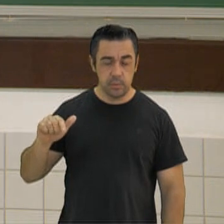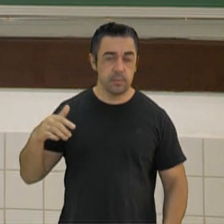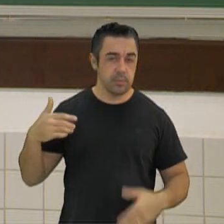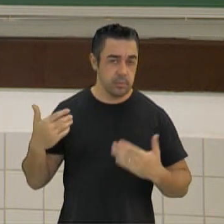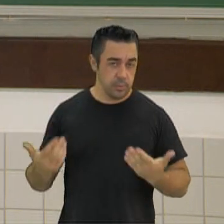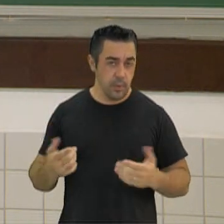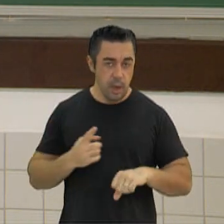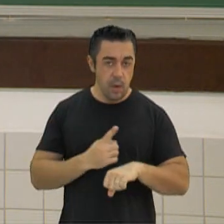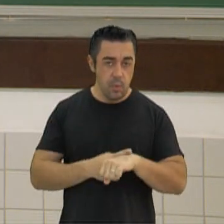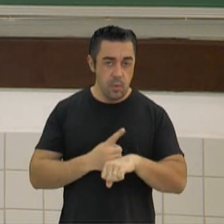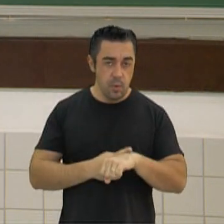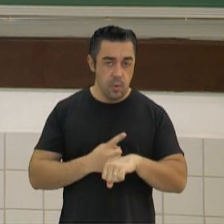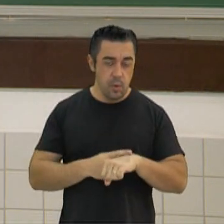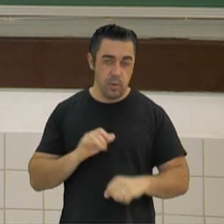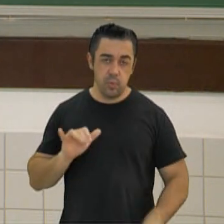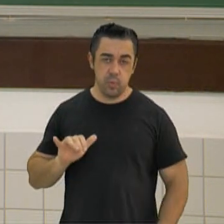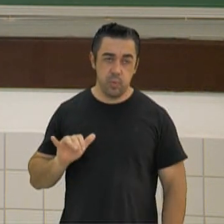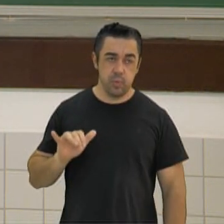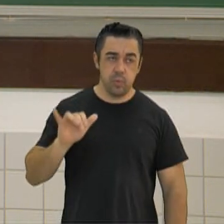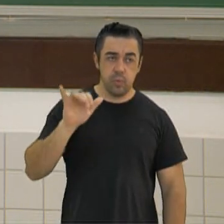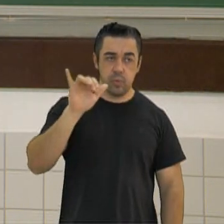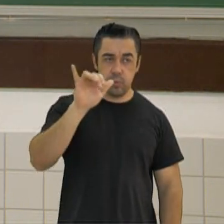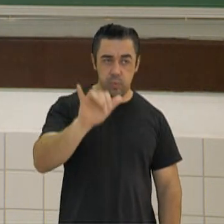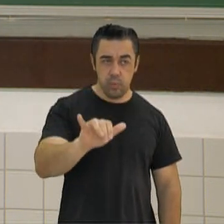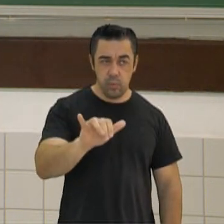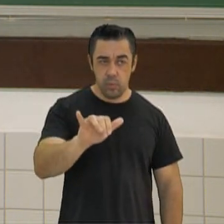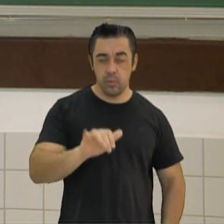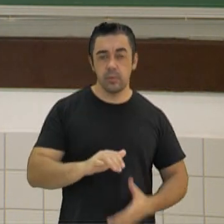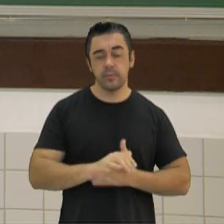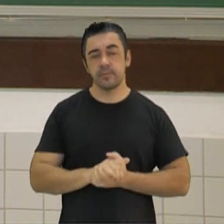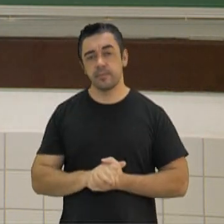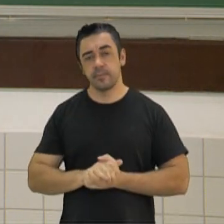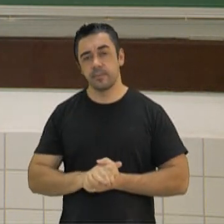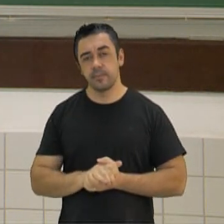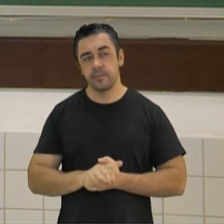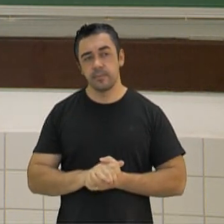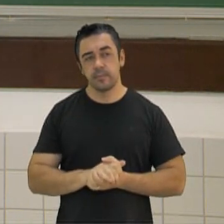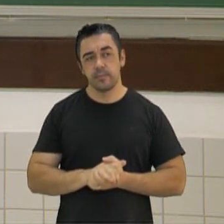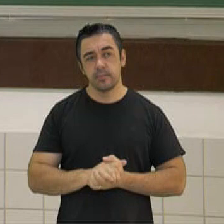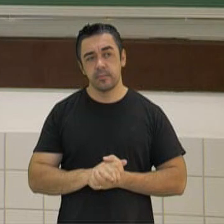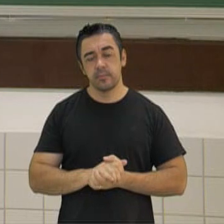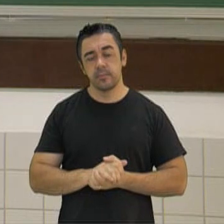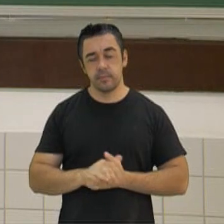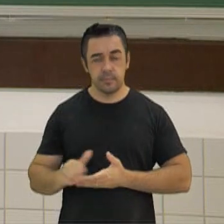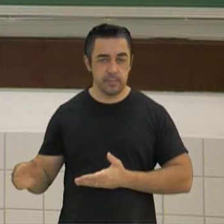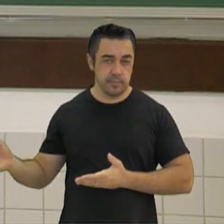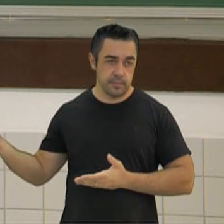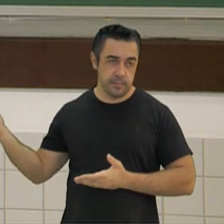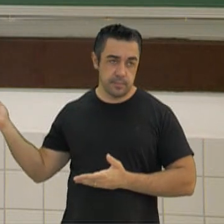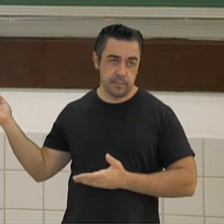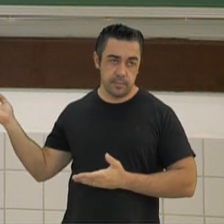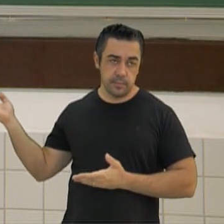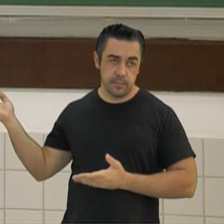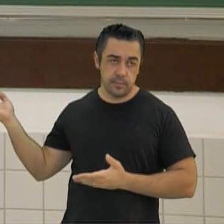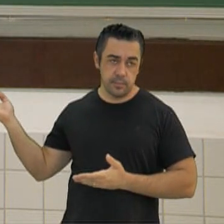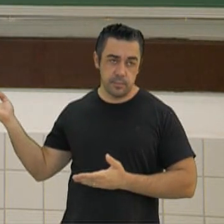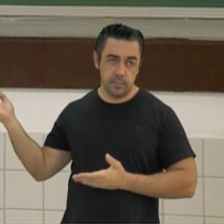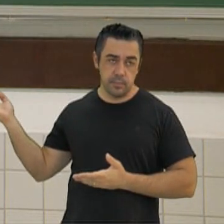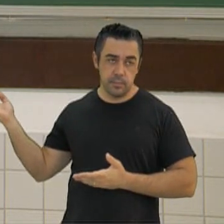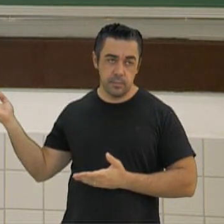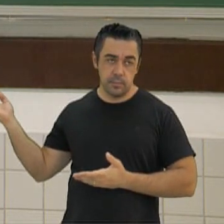o horário do... Qual que era a pergunta? O horário do 23º voo é o quê? É